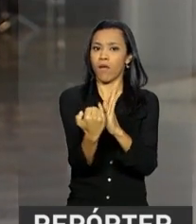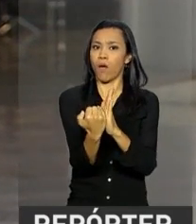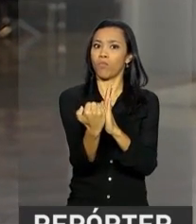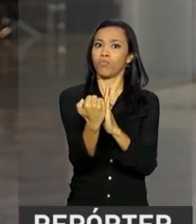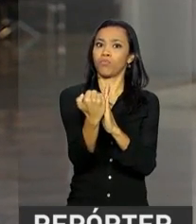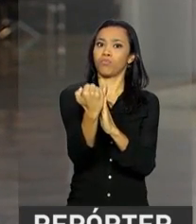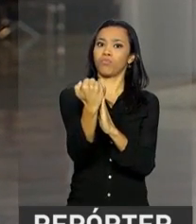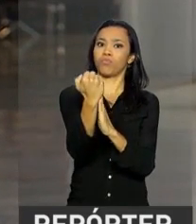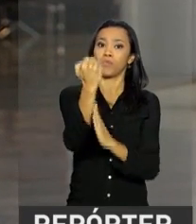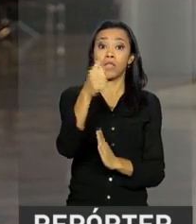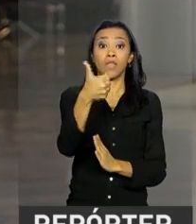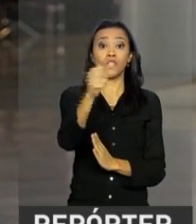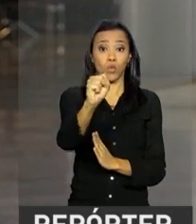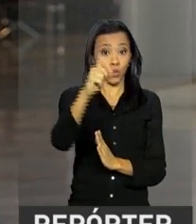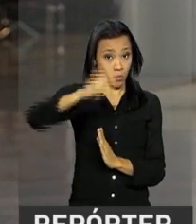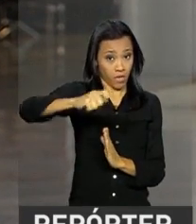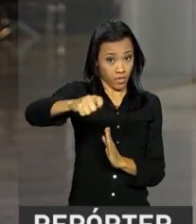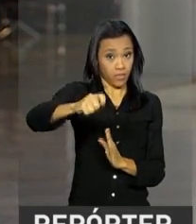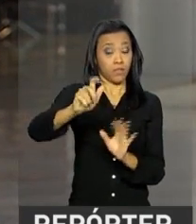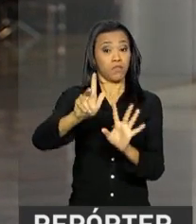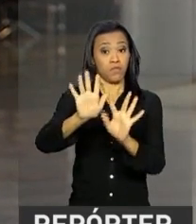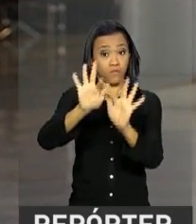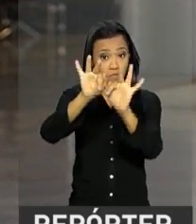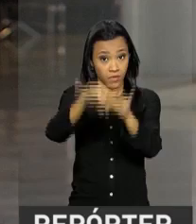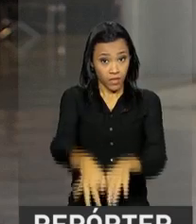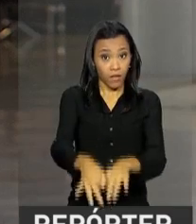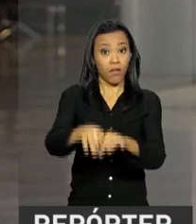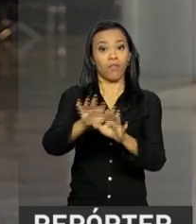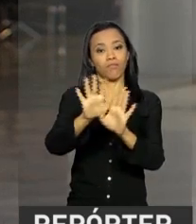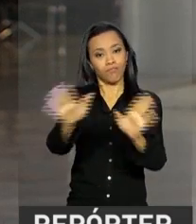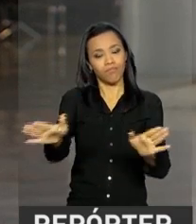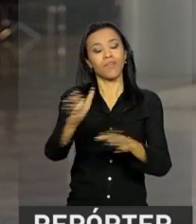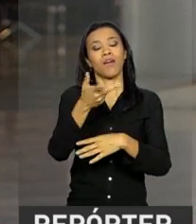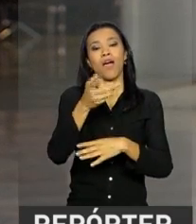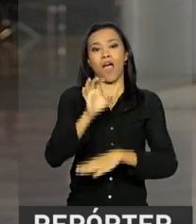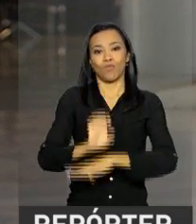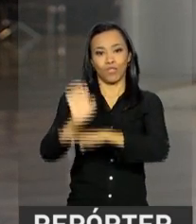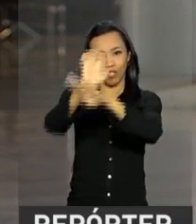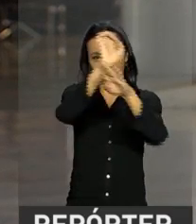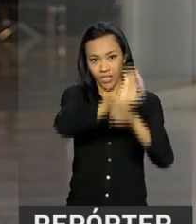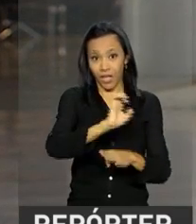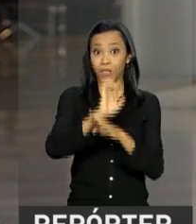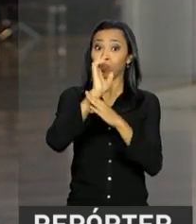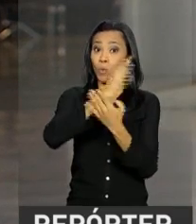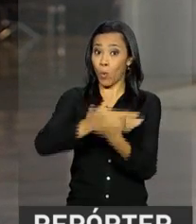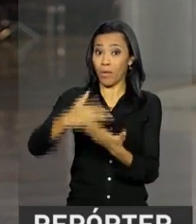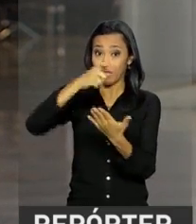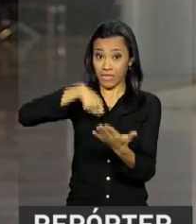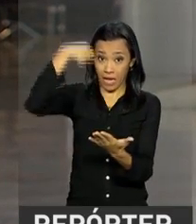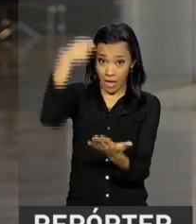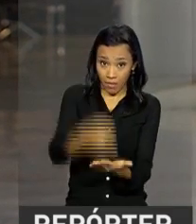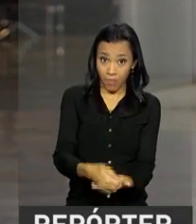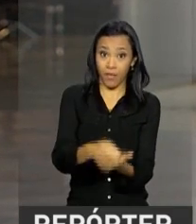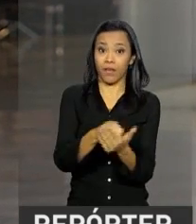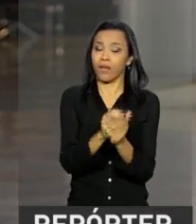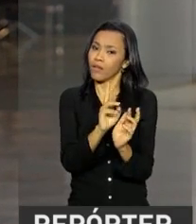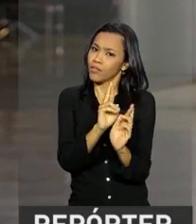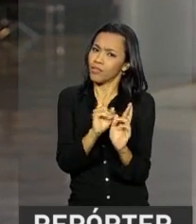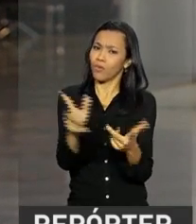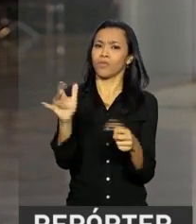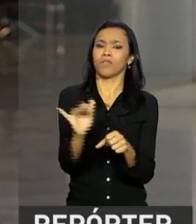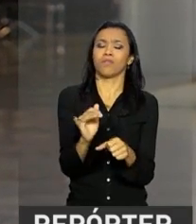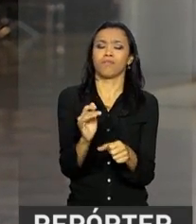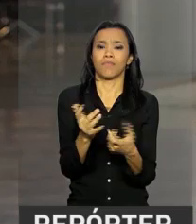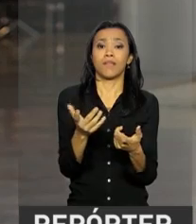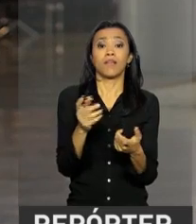de 18 meses, até que no final desse prazo os estados voltam a pagar a parcela cheia. Esse acordo de renegociação inclui